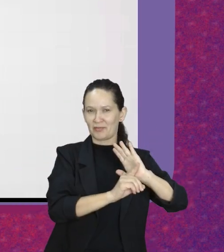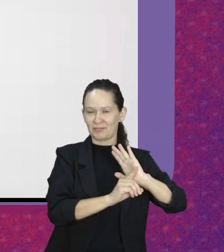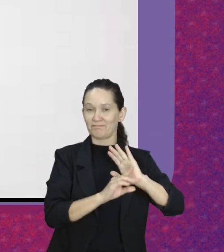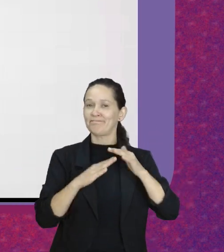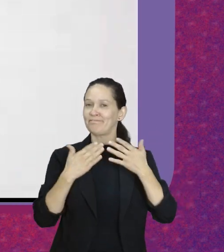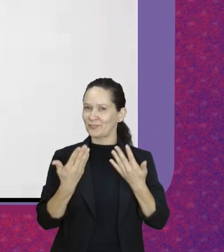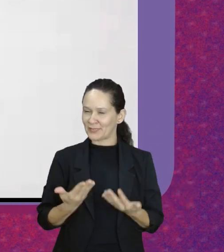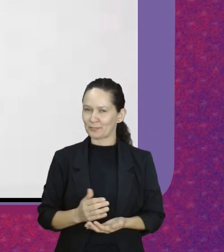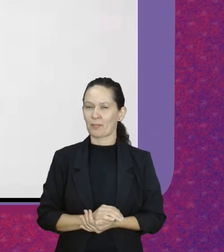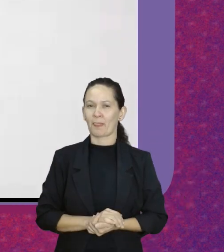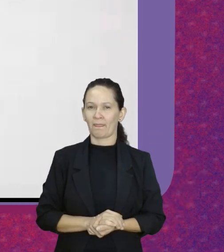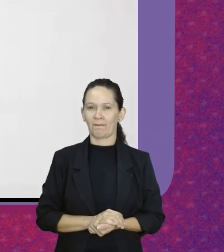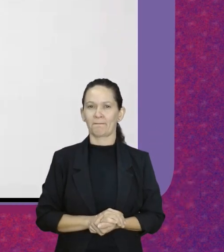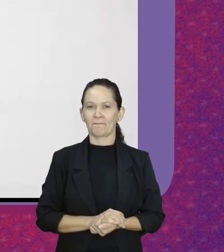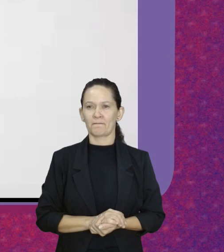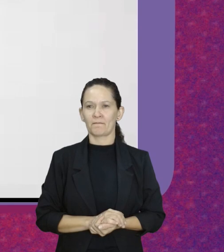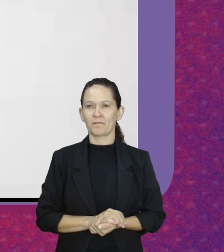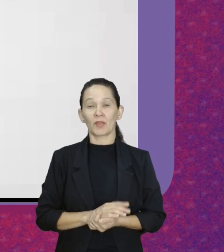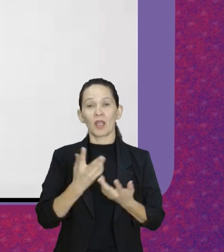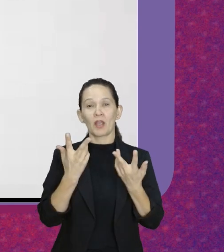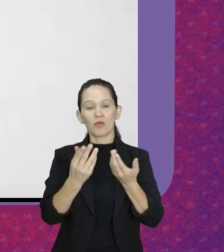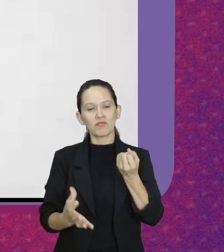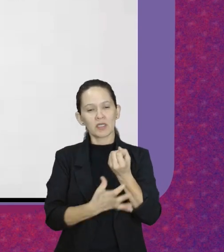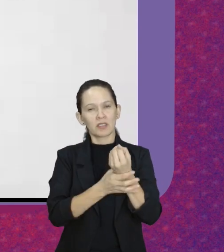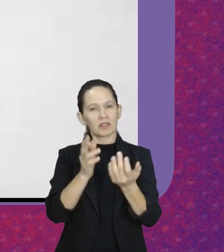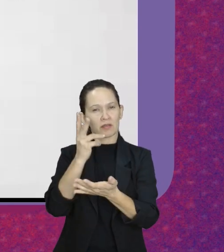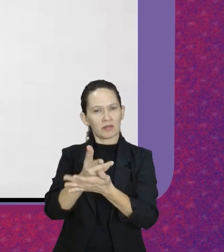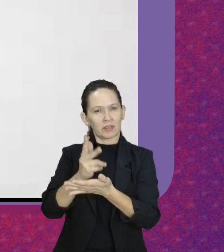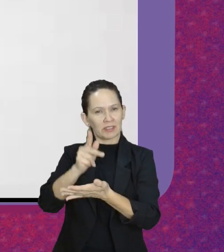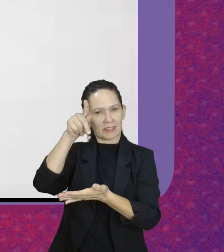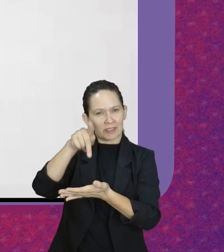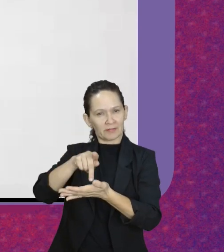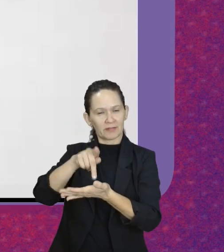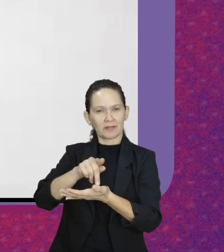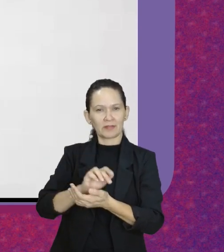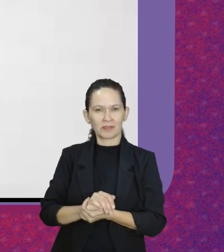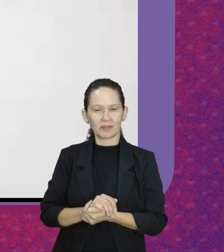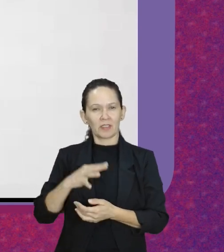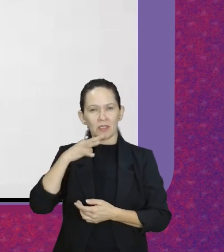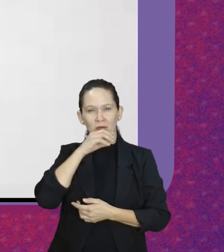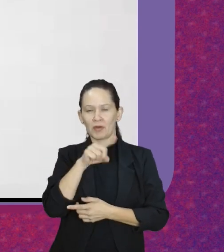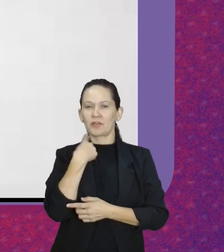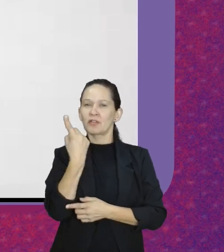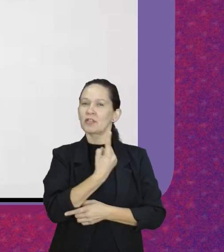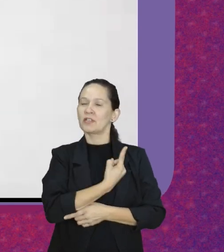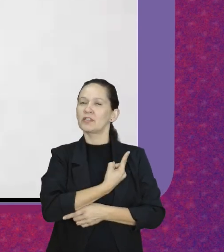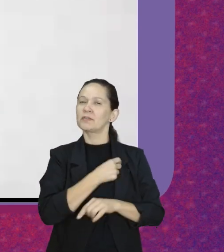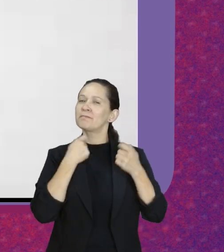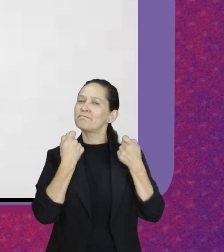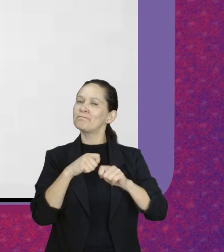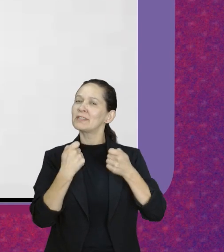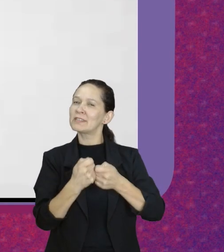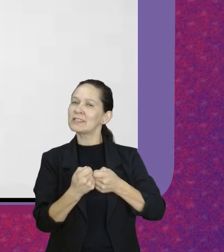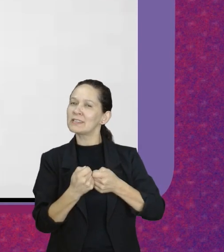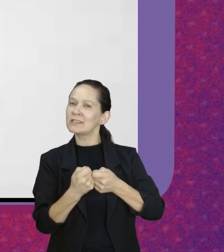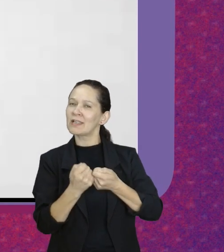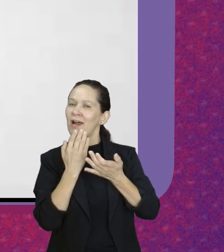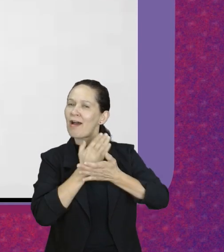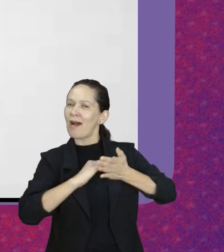enfim, como uma garantia mesmo, né? E eu acho que a gente tem que revogar esse teto